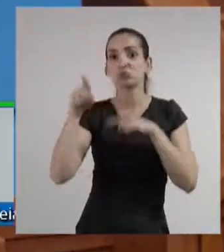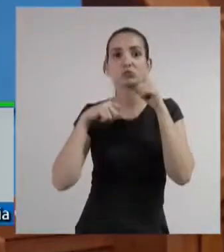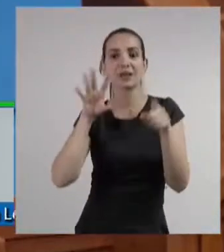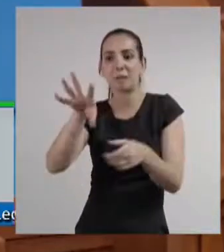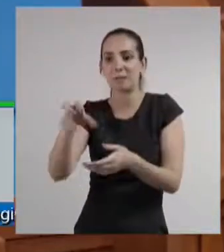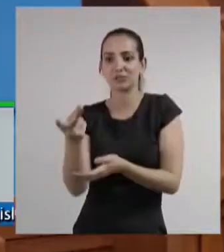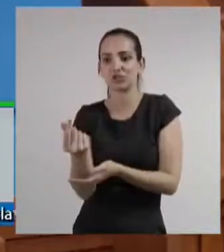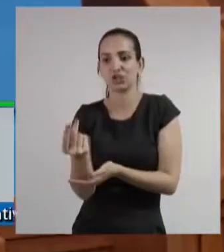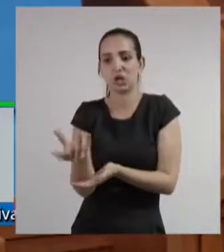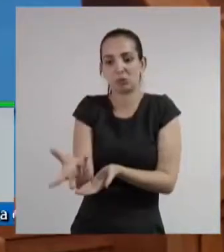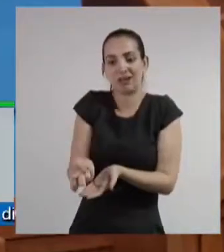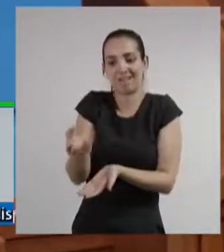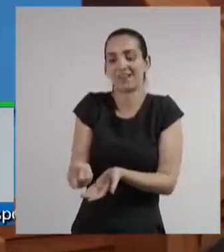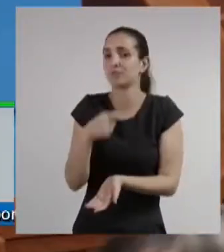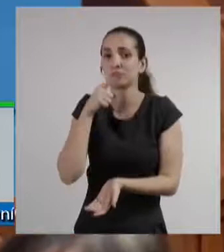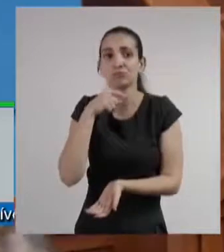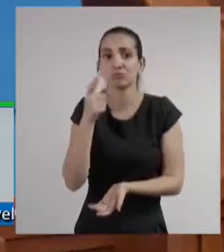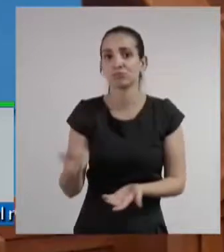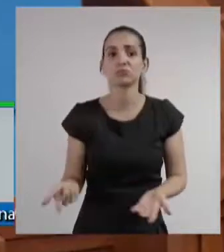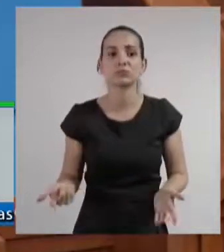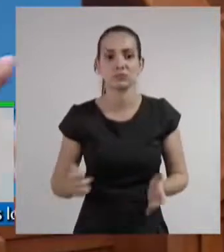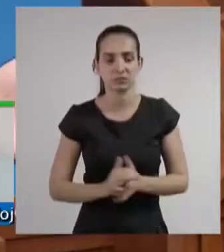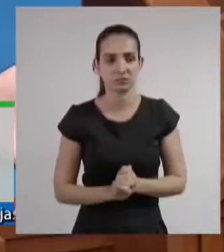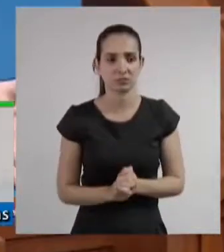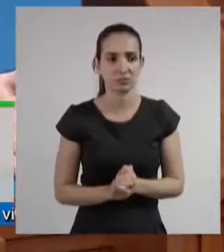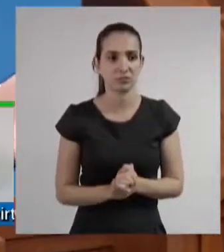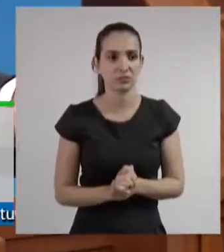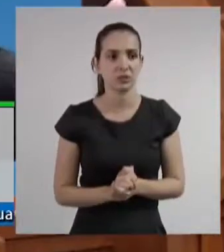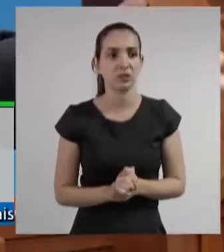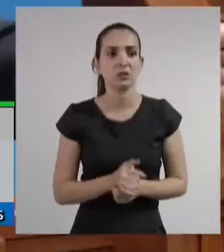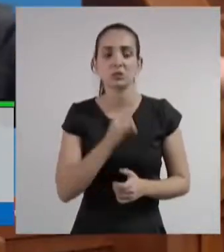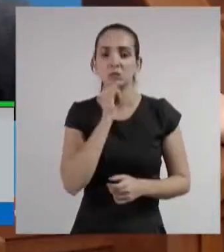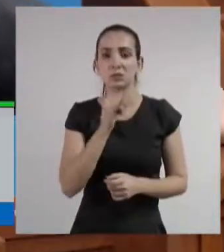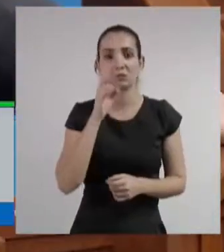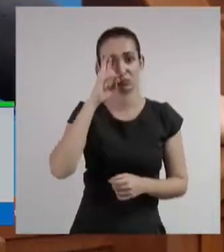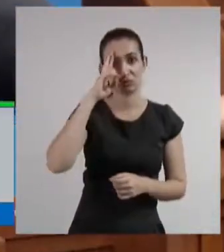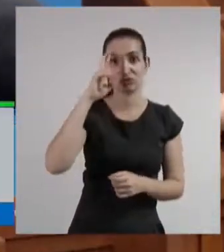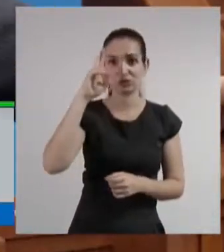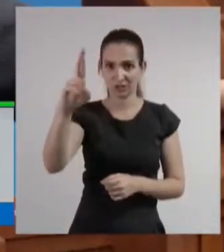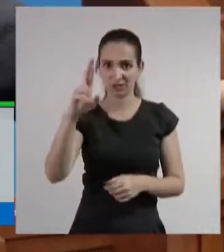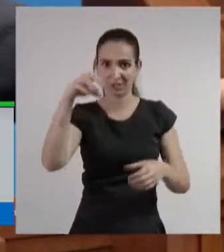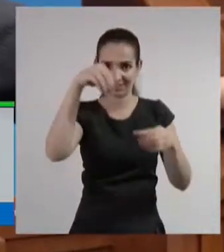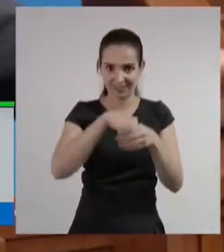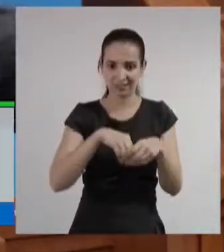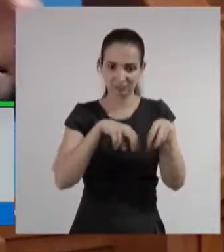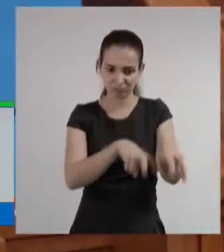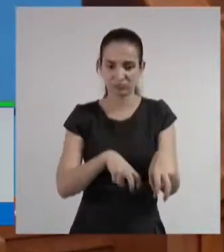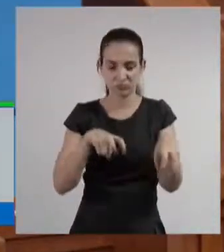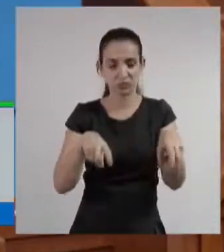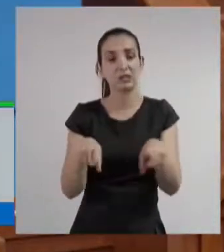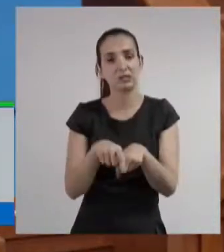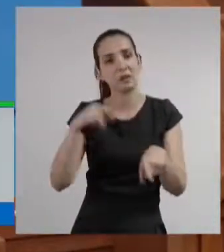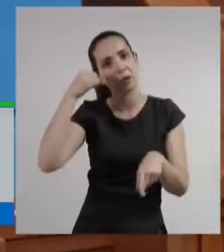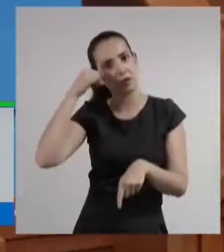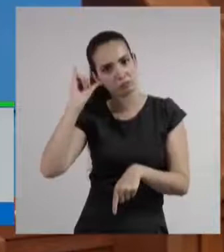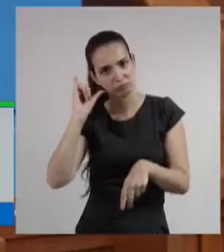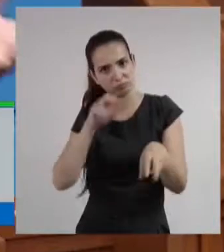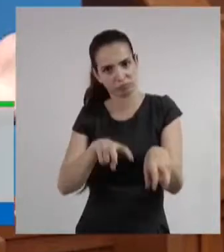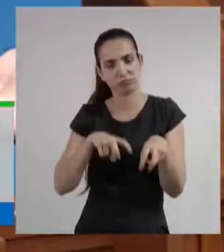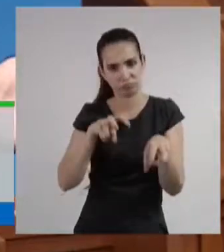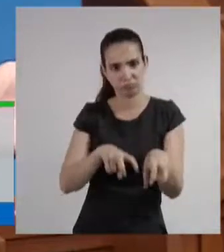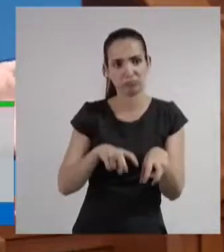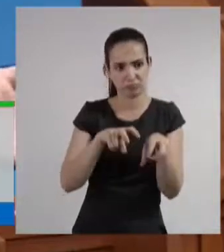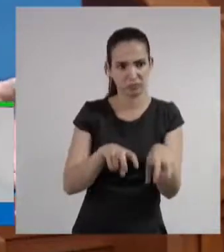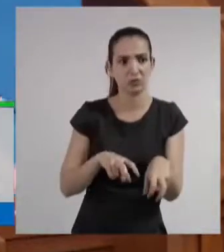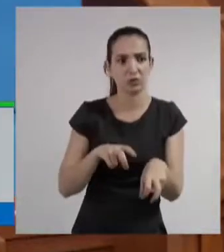de Bonito, que não está suportando mais conviver com a pecuária e a agricultura é mais